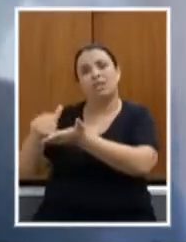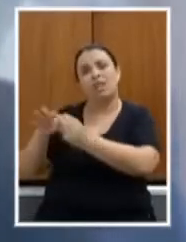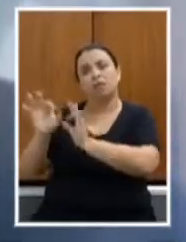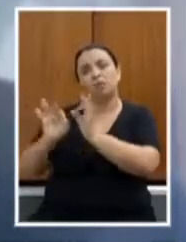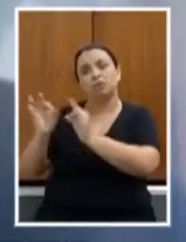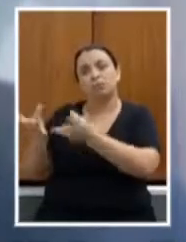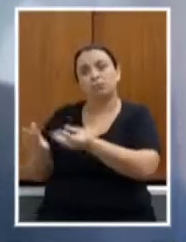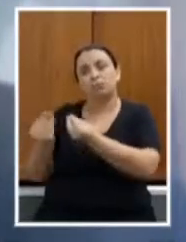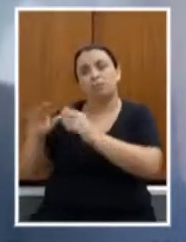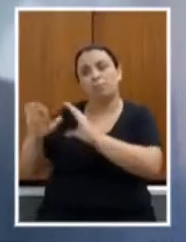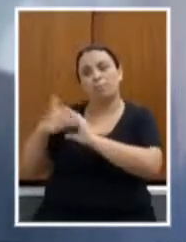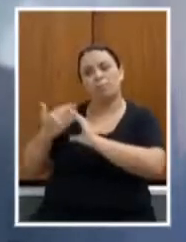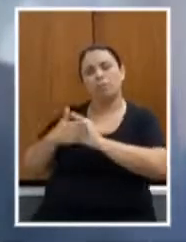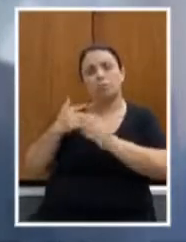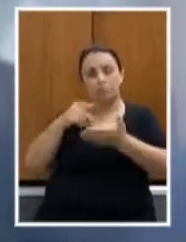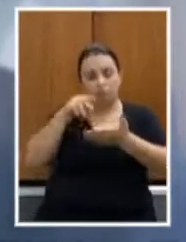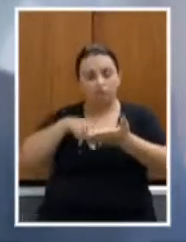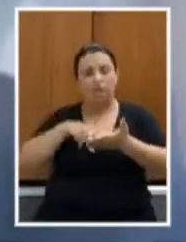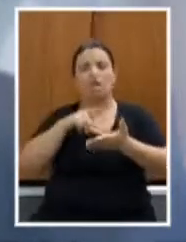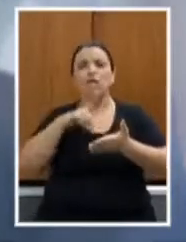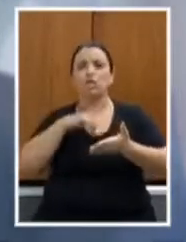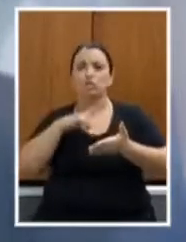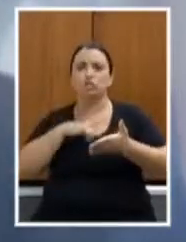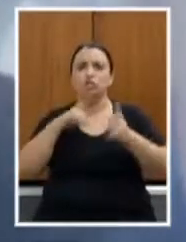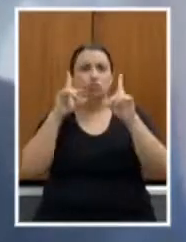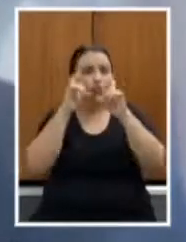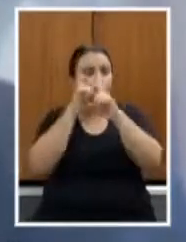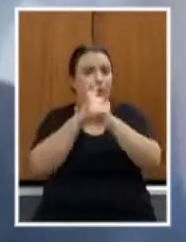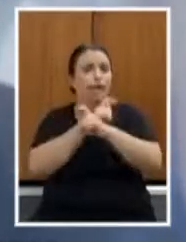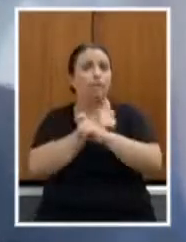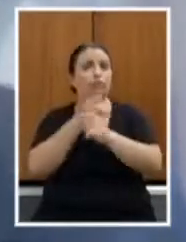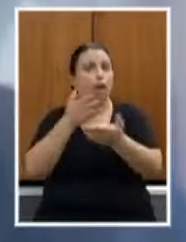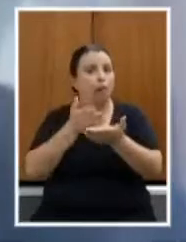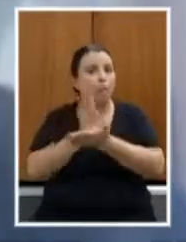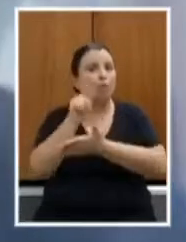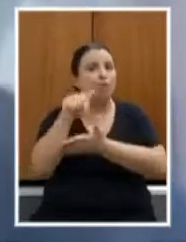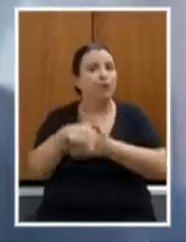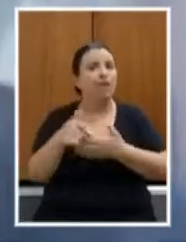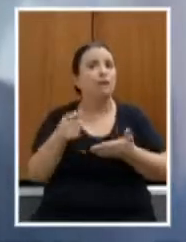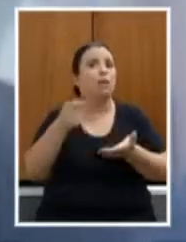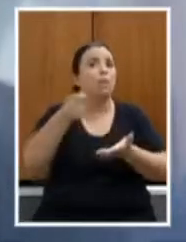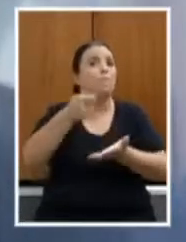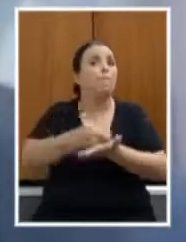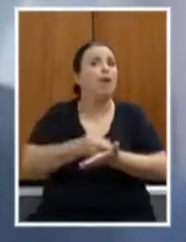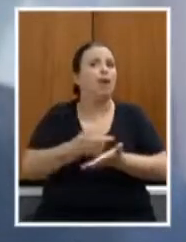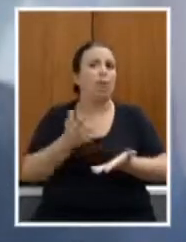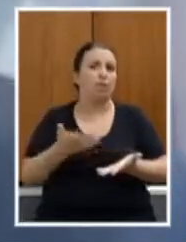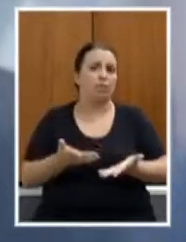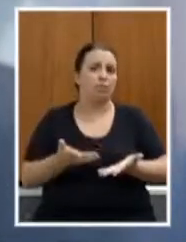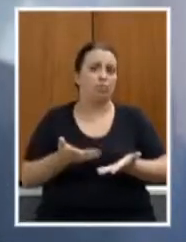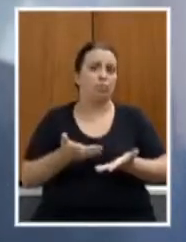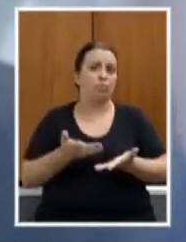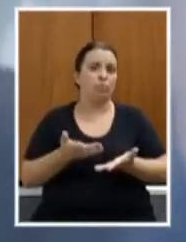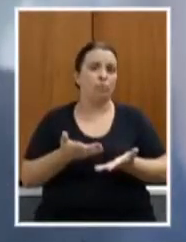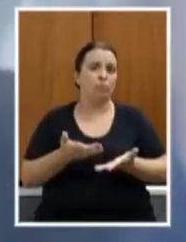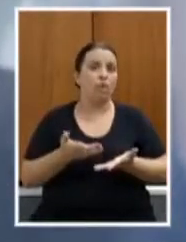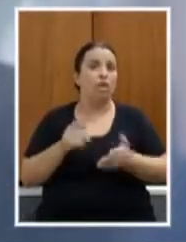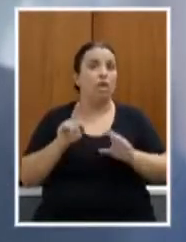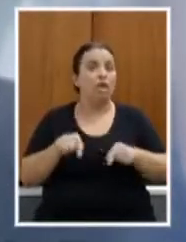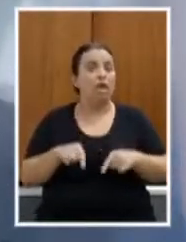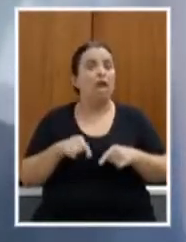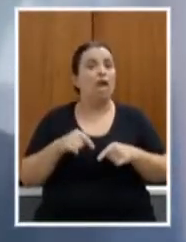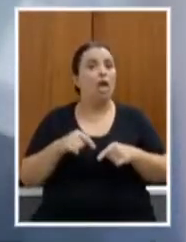falando de toda a dificuldade de ter honrado naquele ano, que já foi um pagamento muito pequeno, e que neste